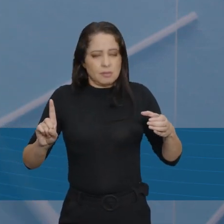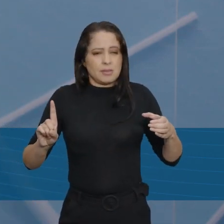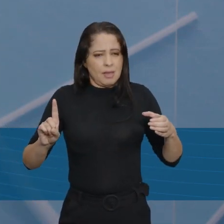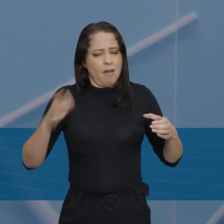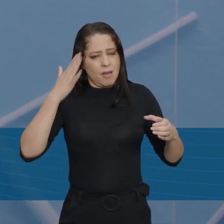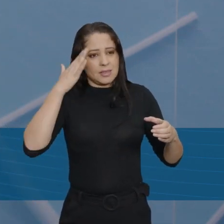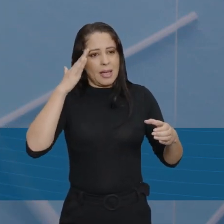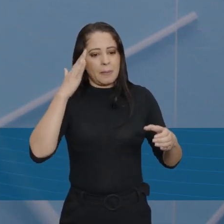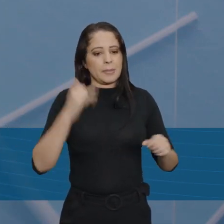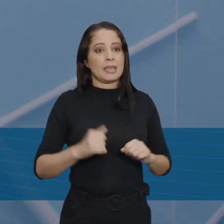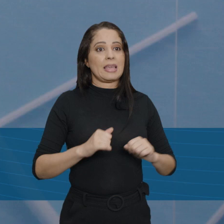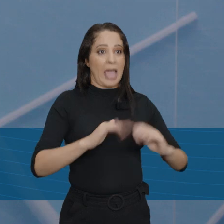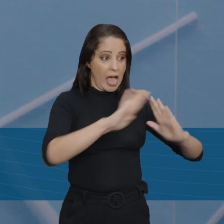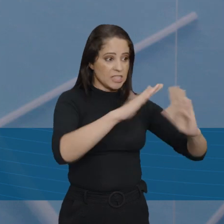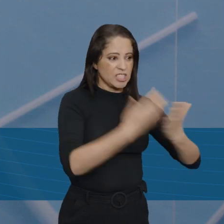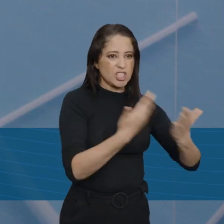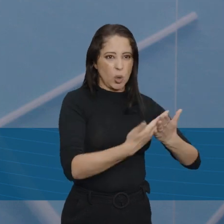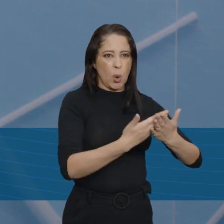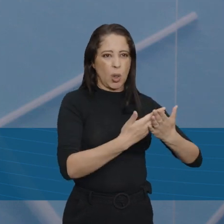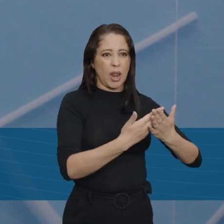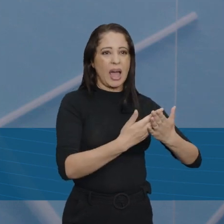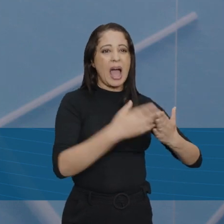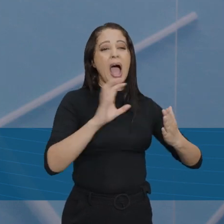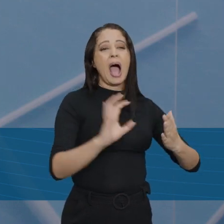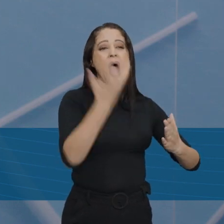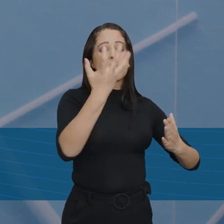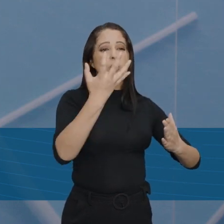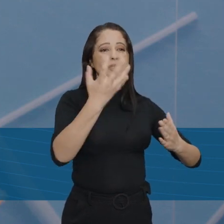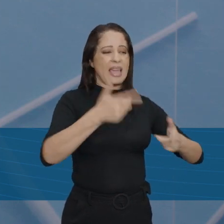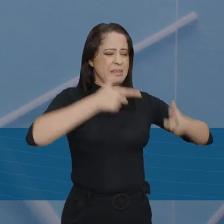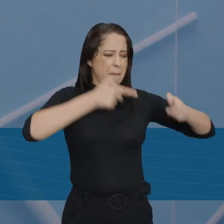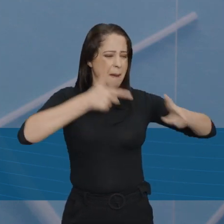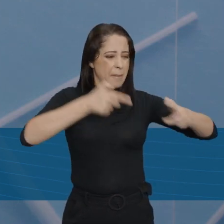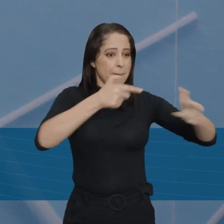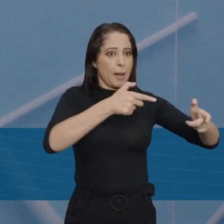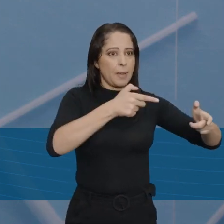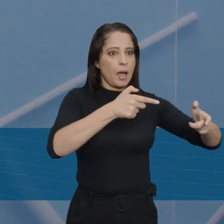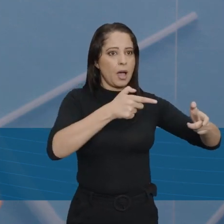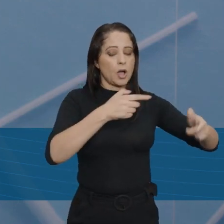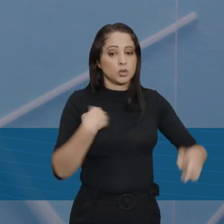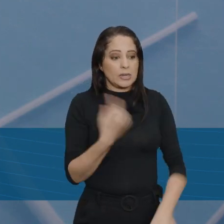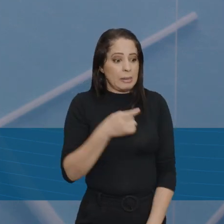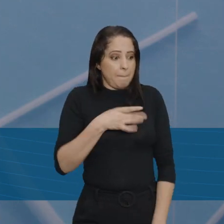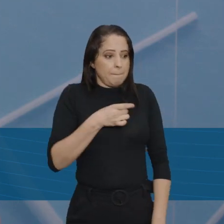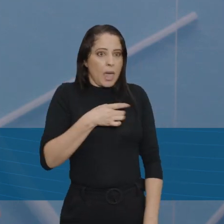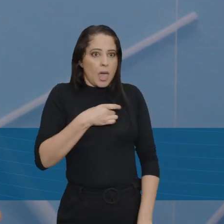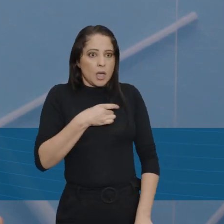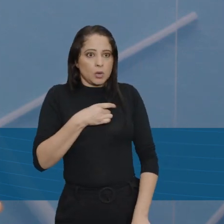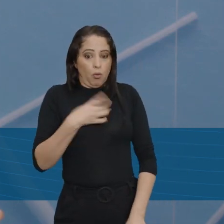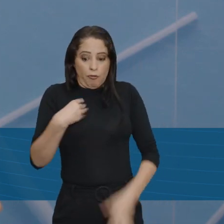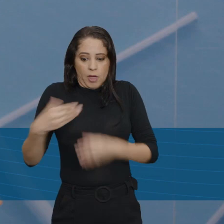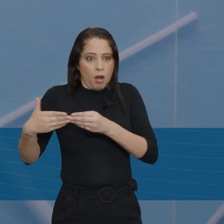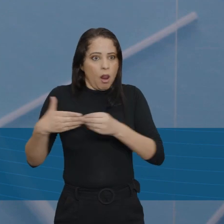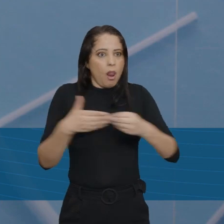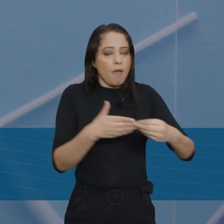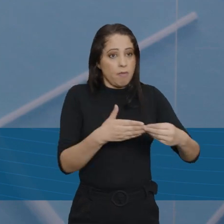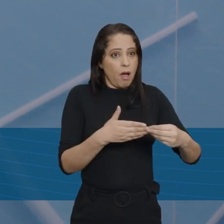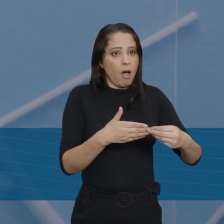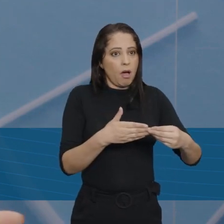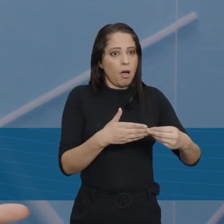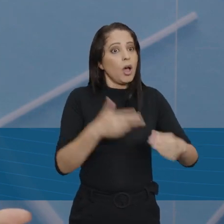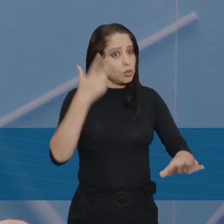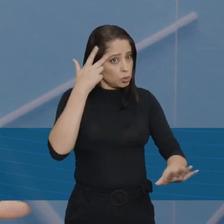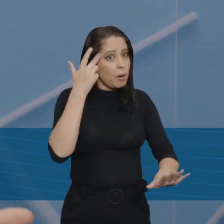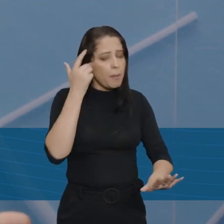a gente pega aí essas tragédias nas escolas, né, dá medo de levar o filho para a escola, né,